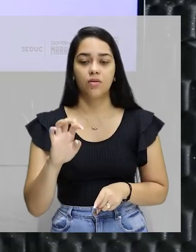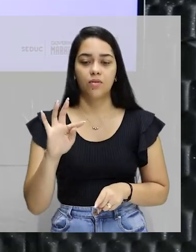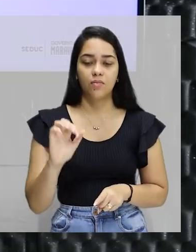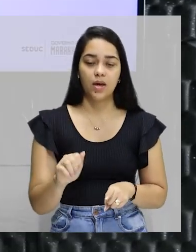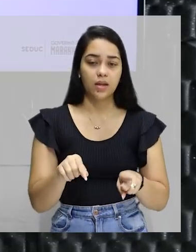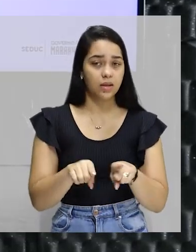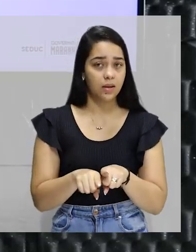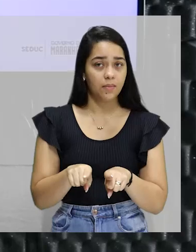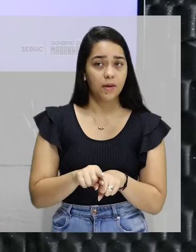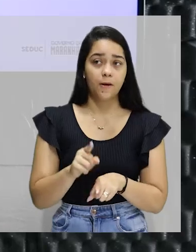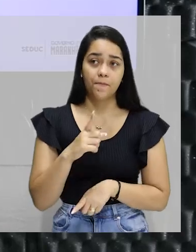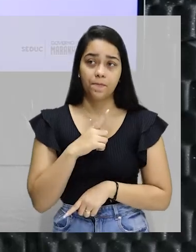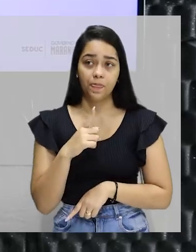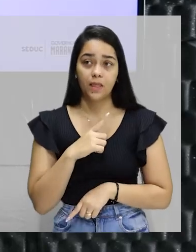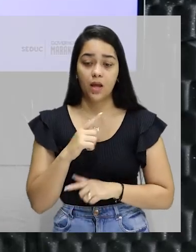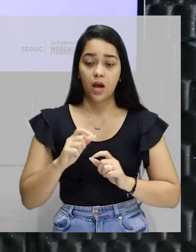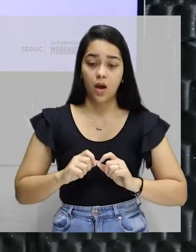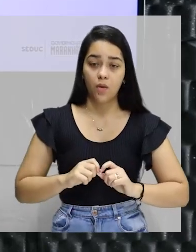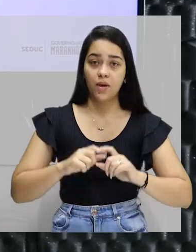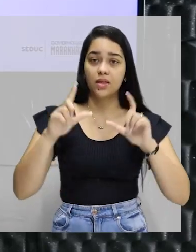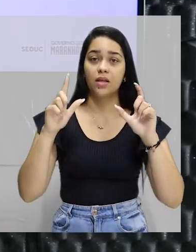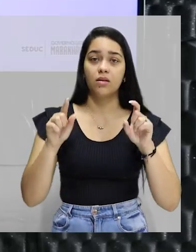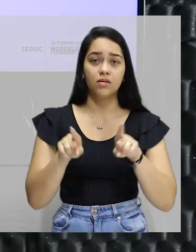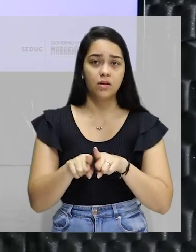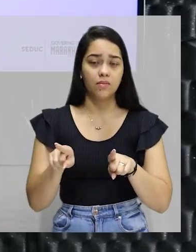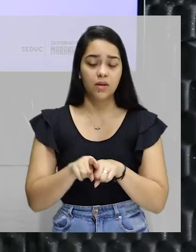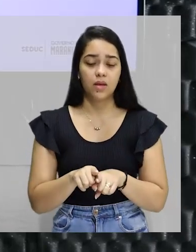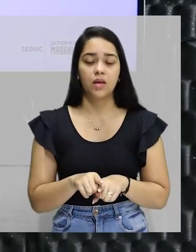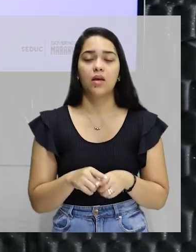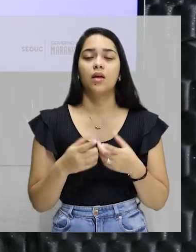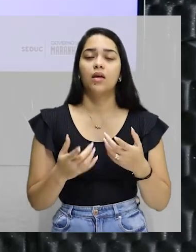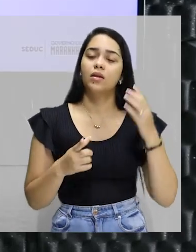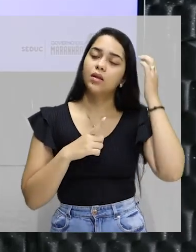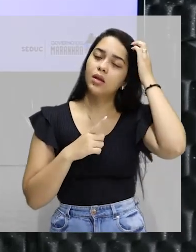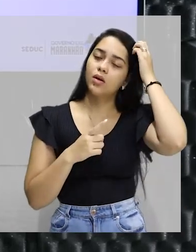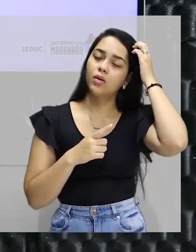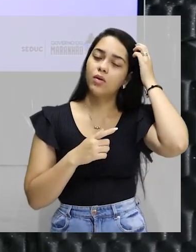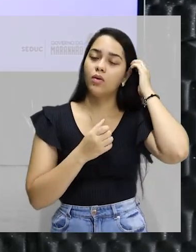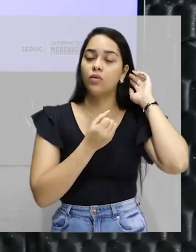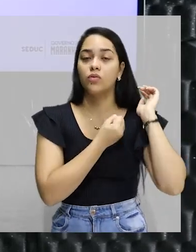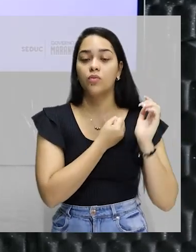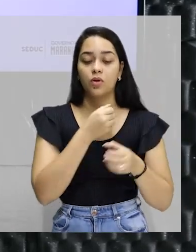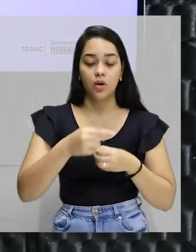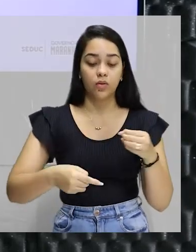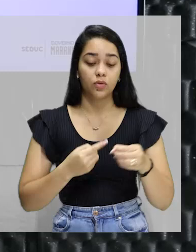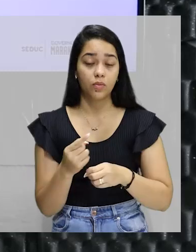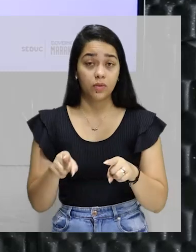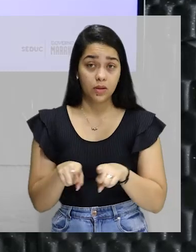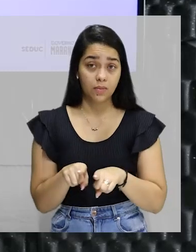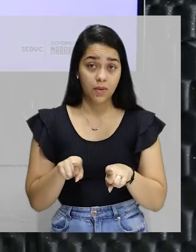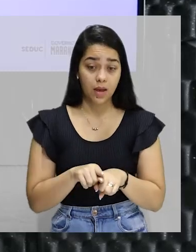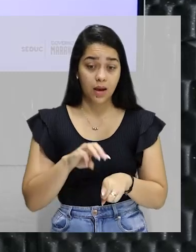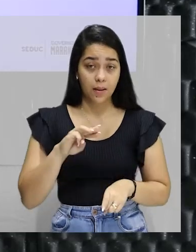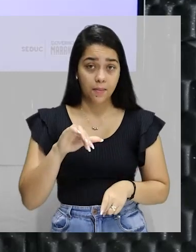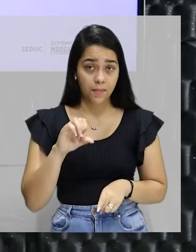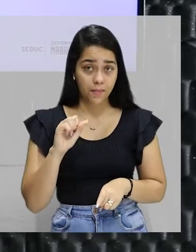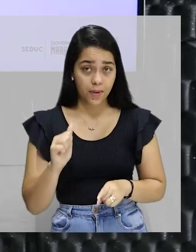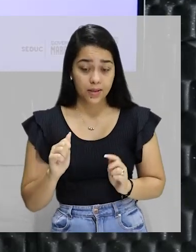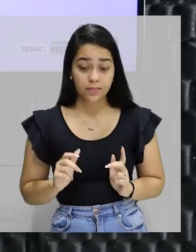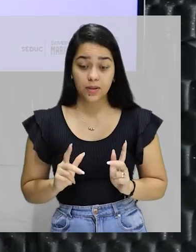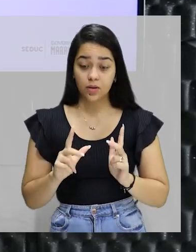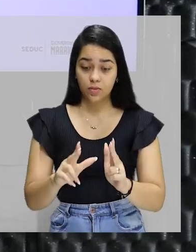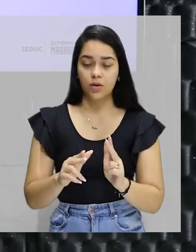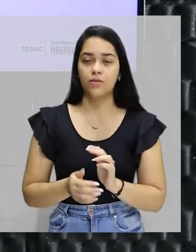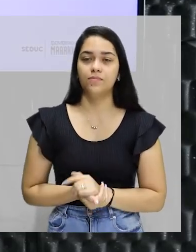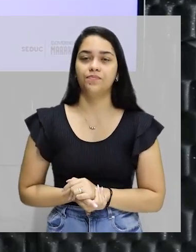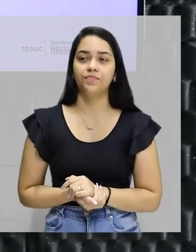vai estar aumentando em uma unidade o número atômico. No entanto, a massa vai permanecer a